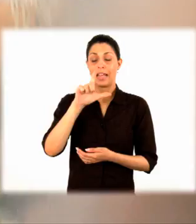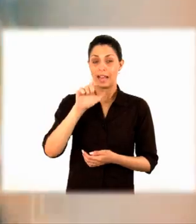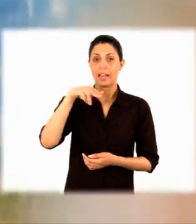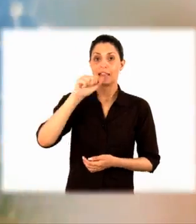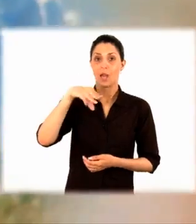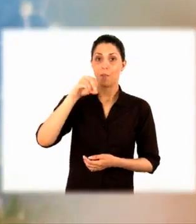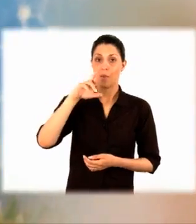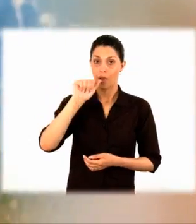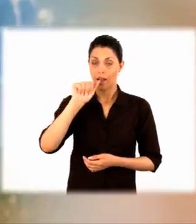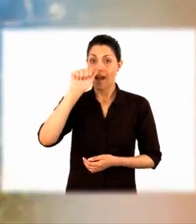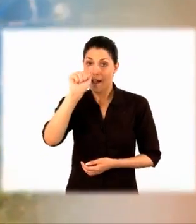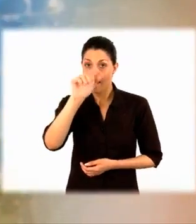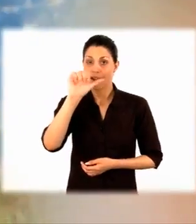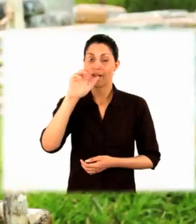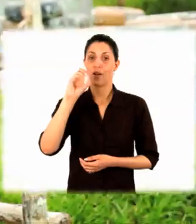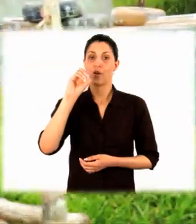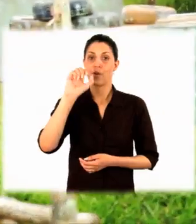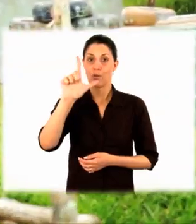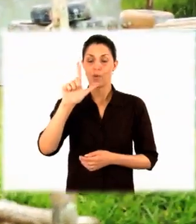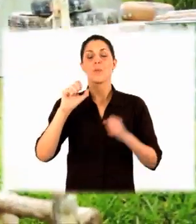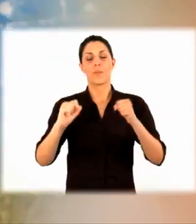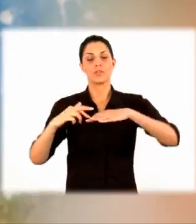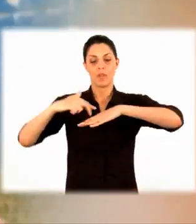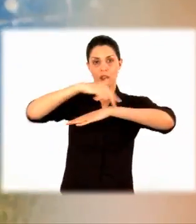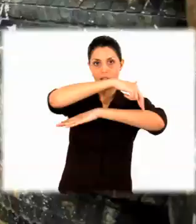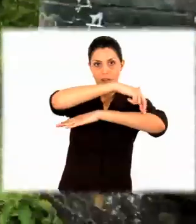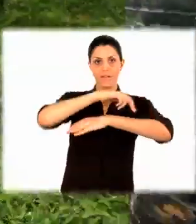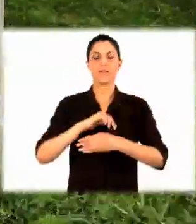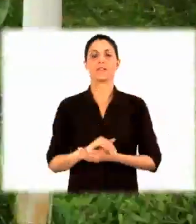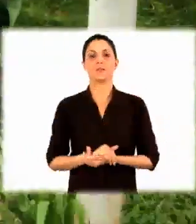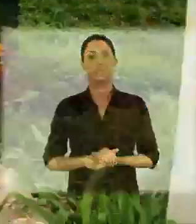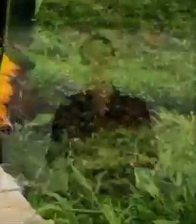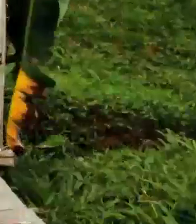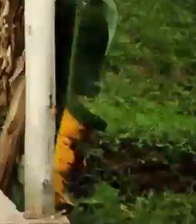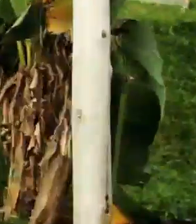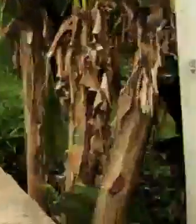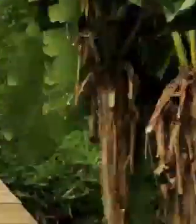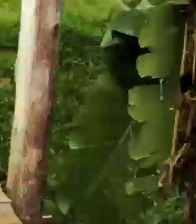favor. Ele namora a Carol. Atravesse a ponte.